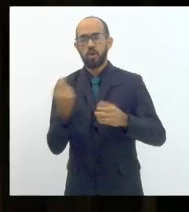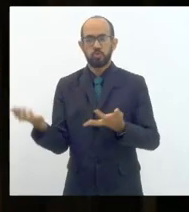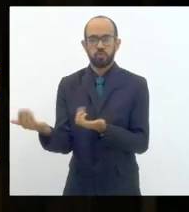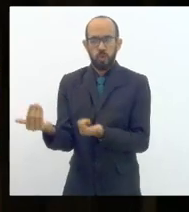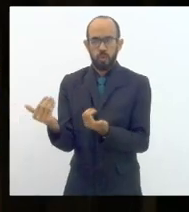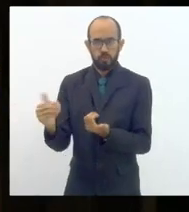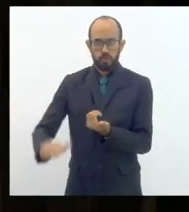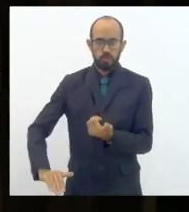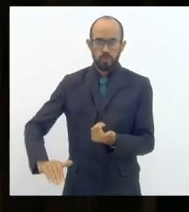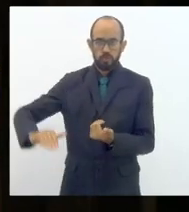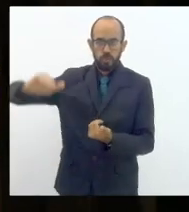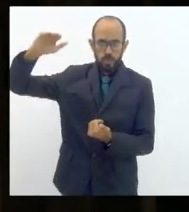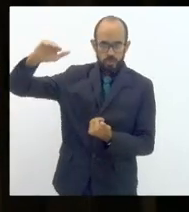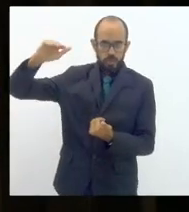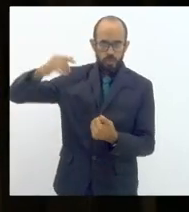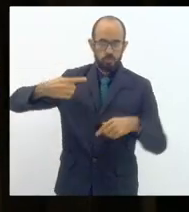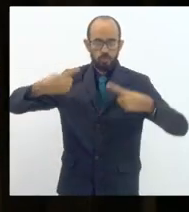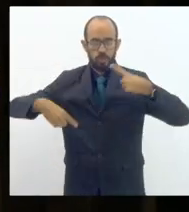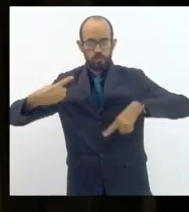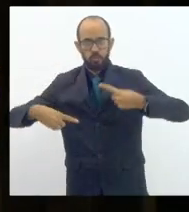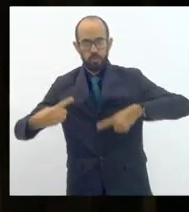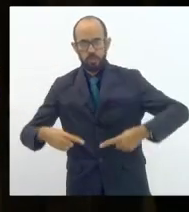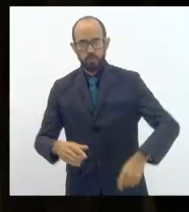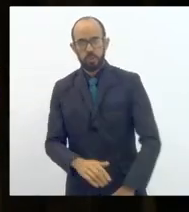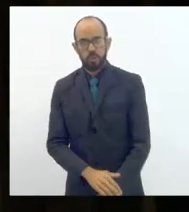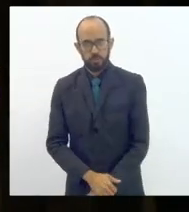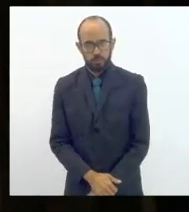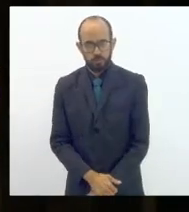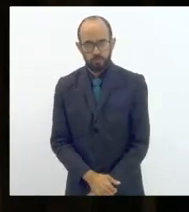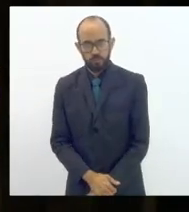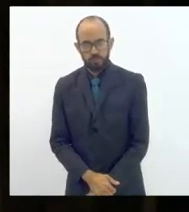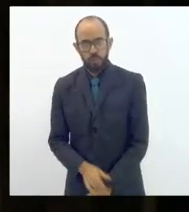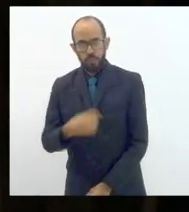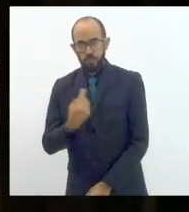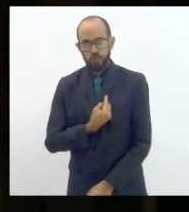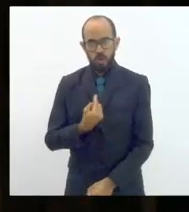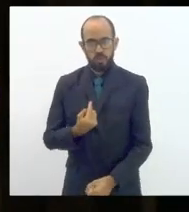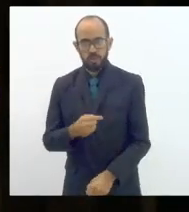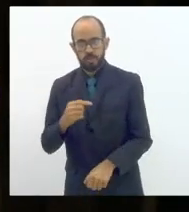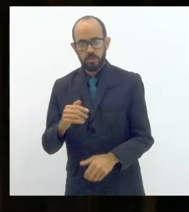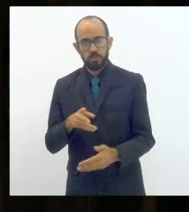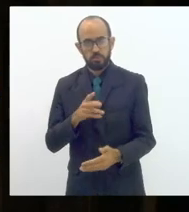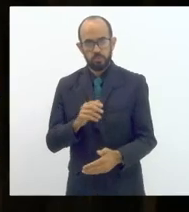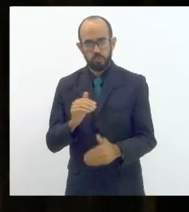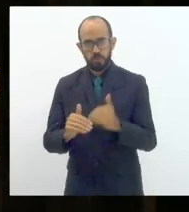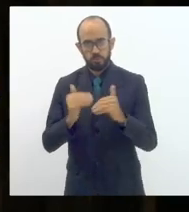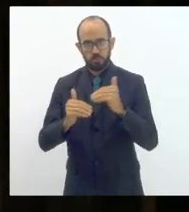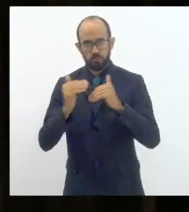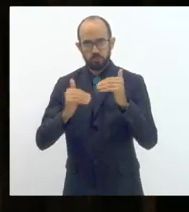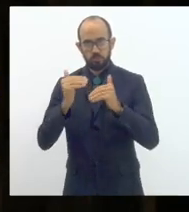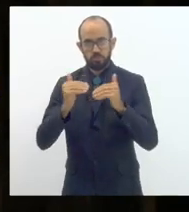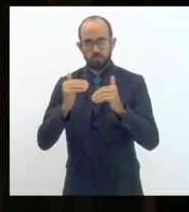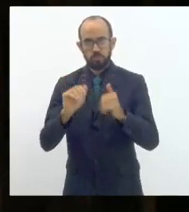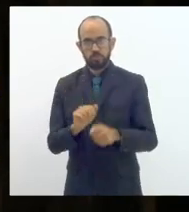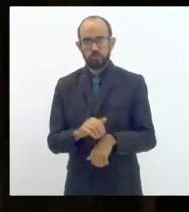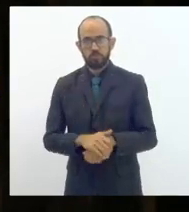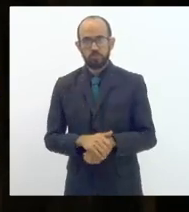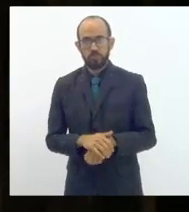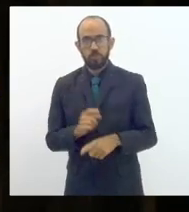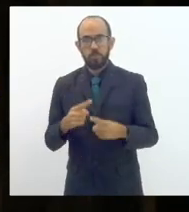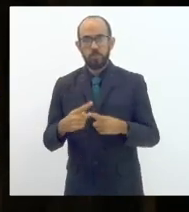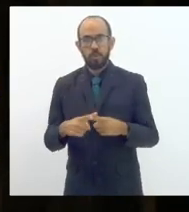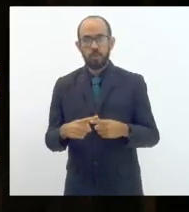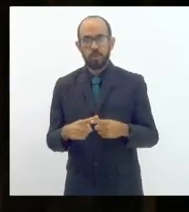estamos crescendo na política, no meio da política. Nós estamos cada vez mais alcançando nosso objetivo,